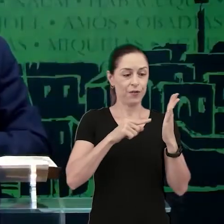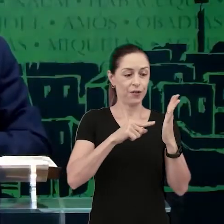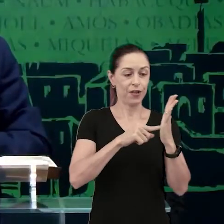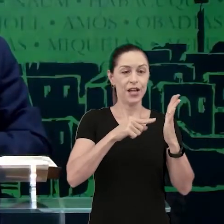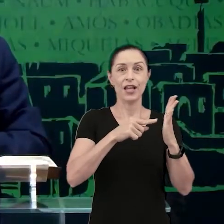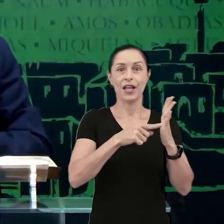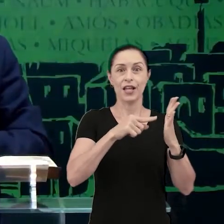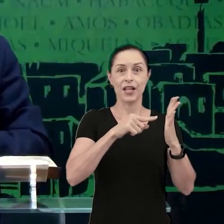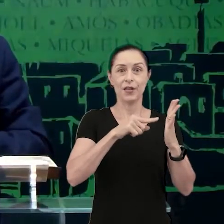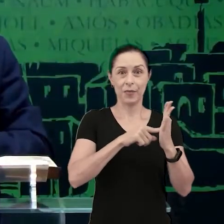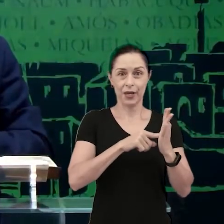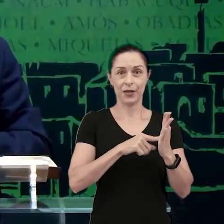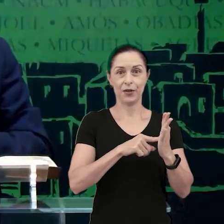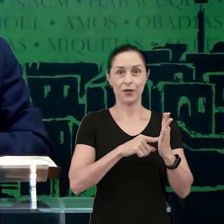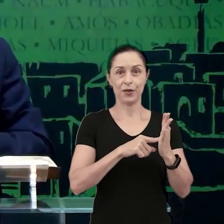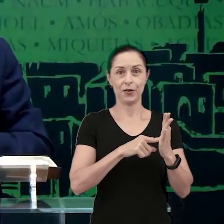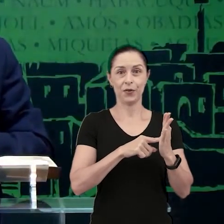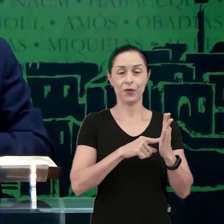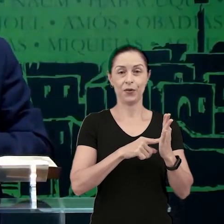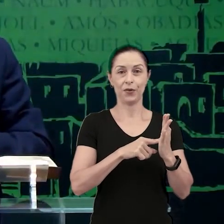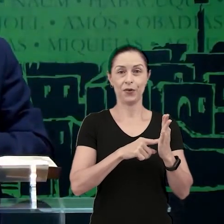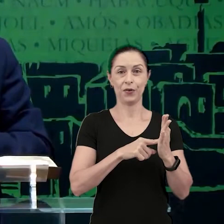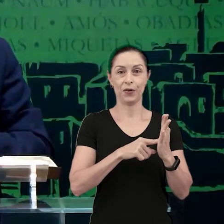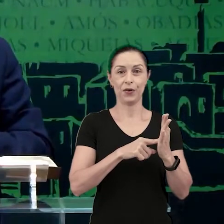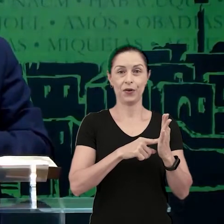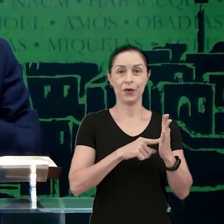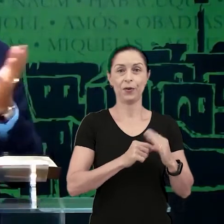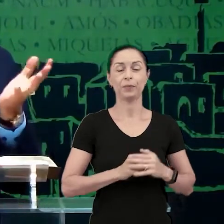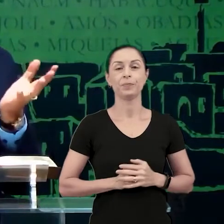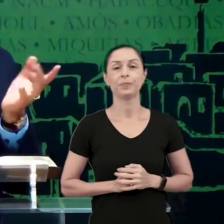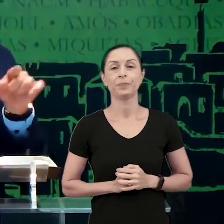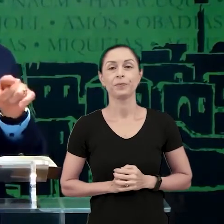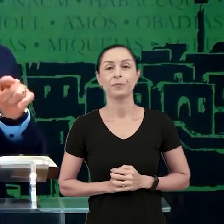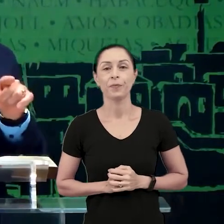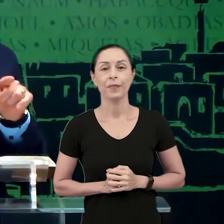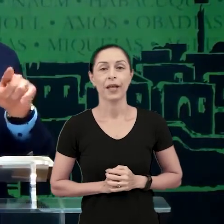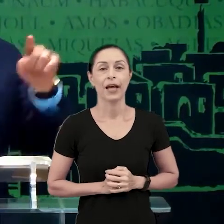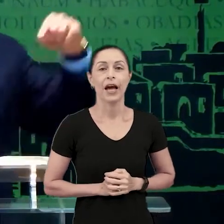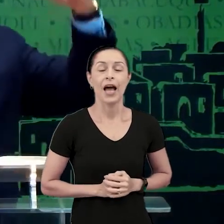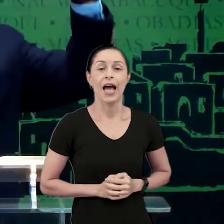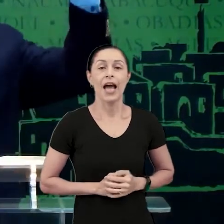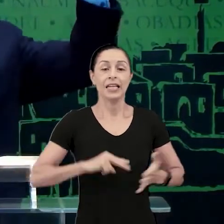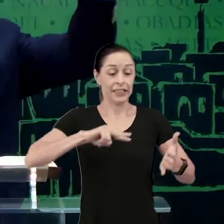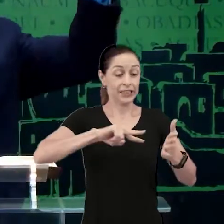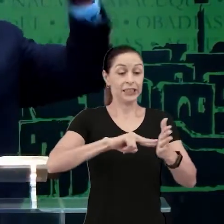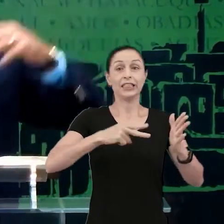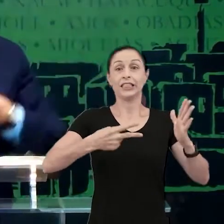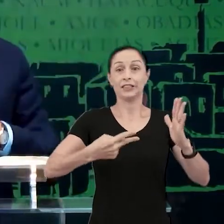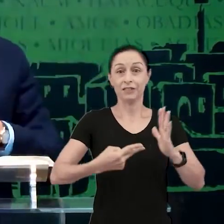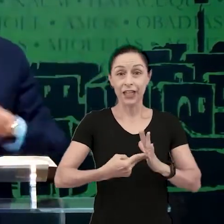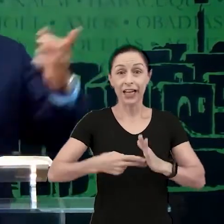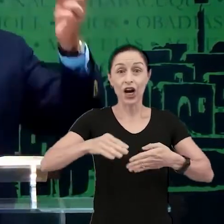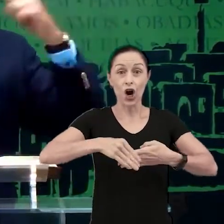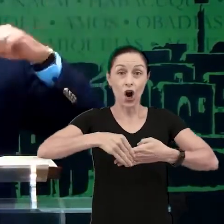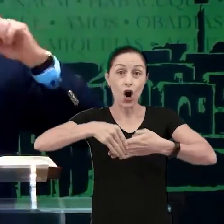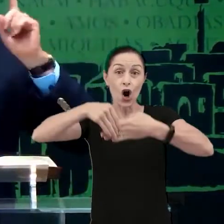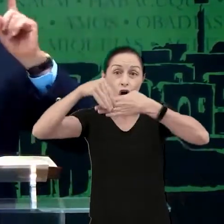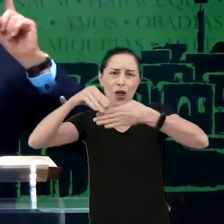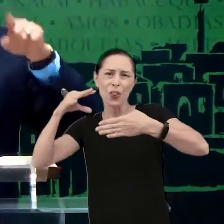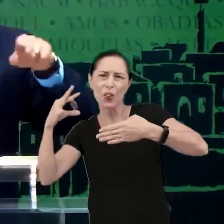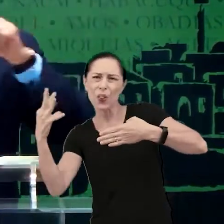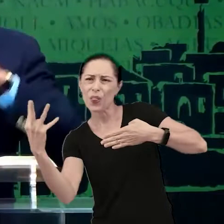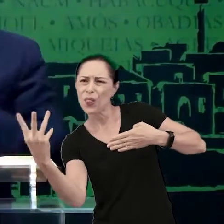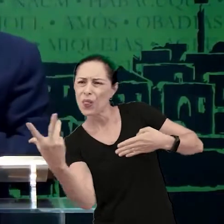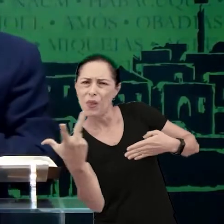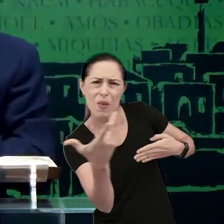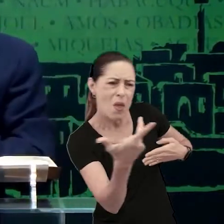espinhos. Nós estamos encurralados. Não há esperança para o povo quando a sua liderança se corrompe, porque o